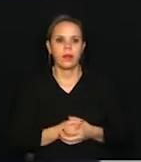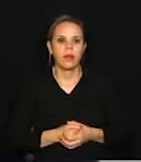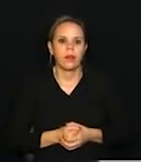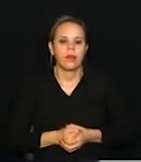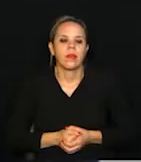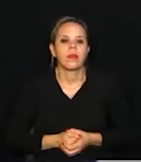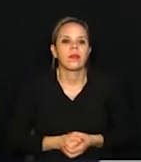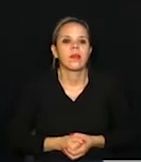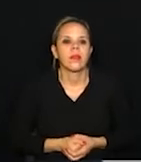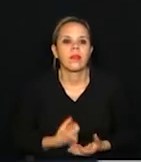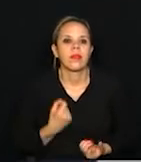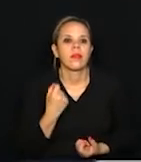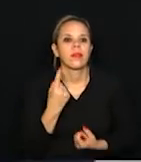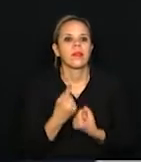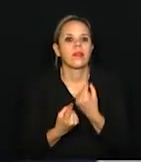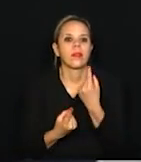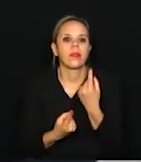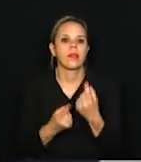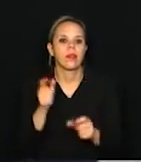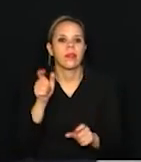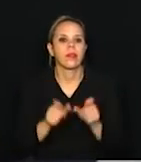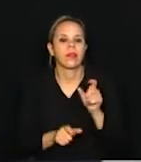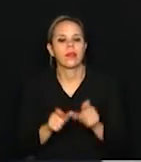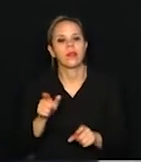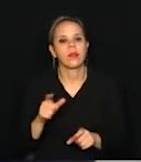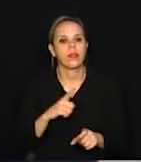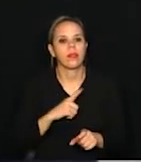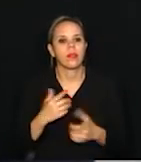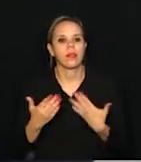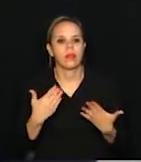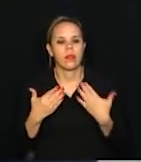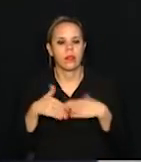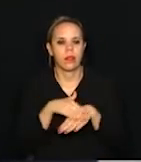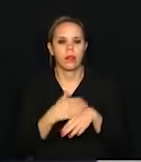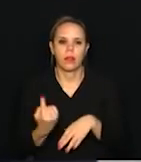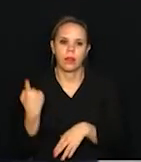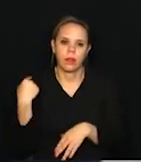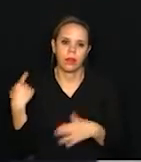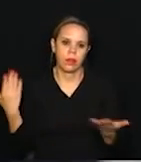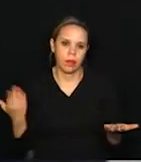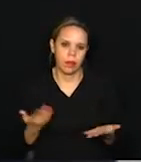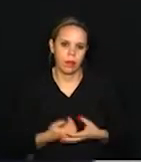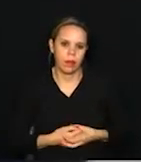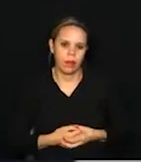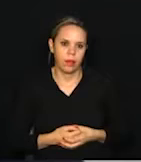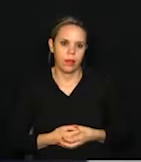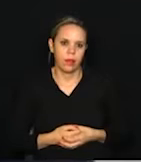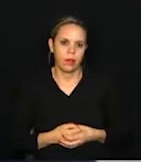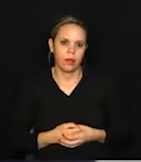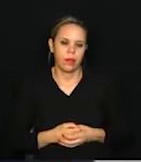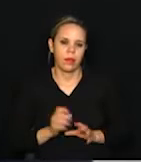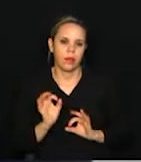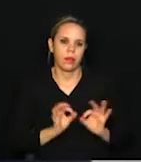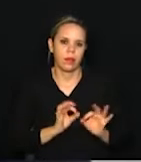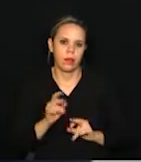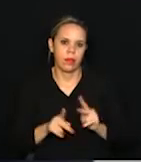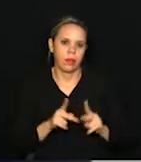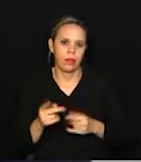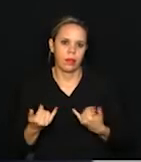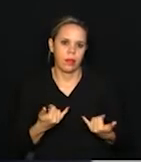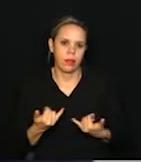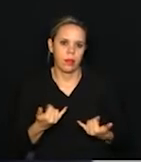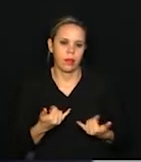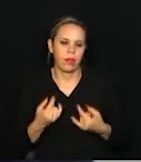há algumas delas com as quais eu conversei recentemente, porque elas estavam organizadas,